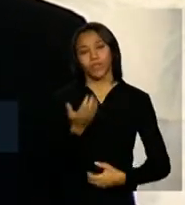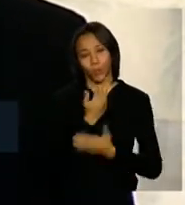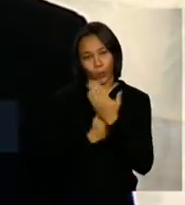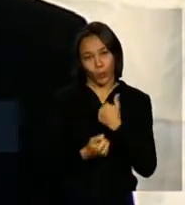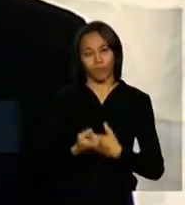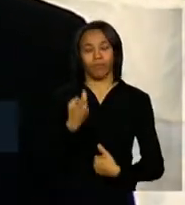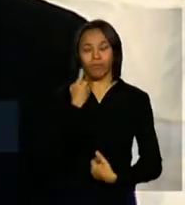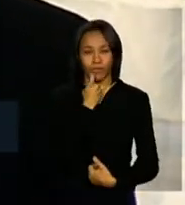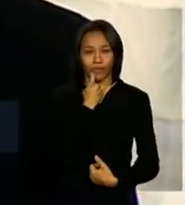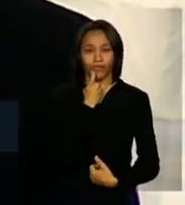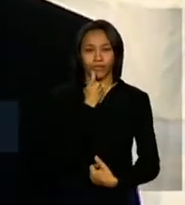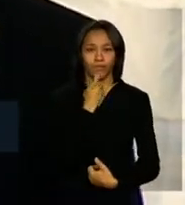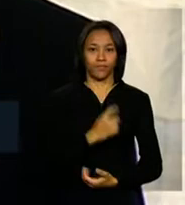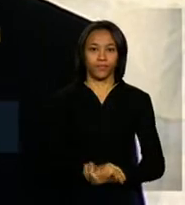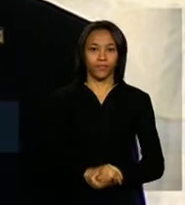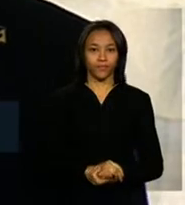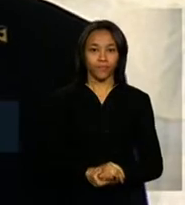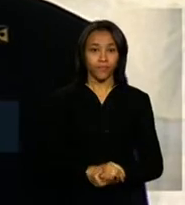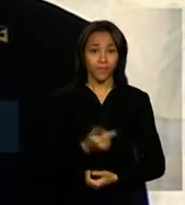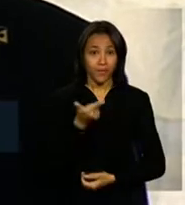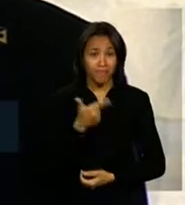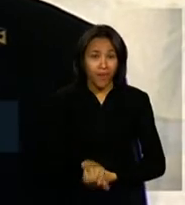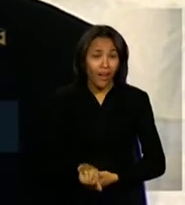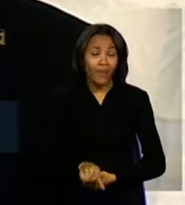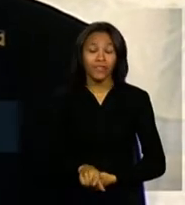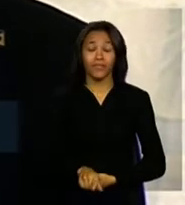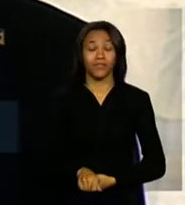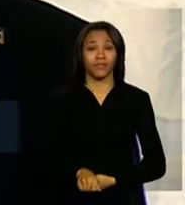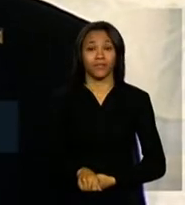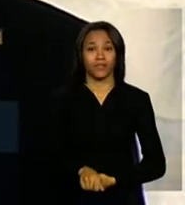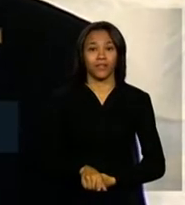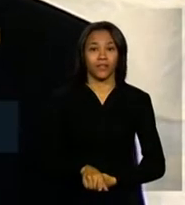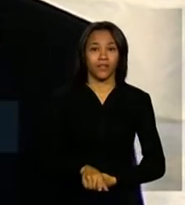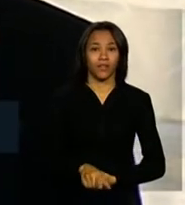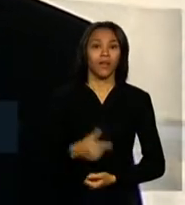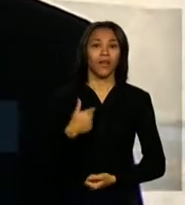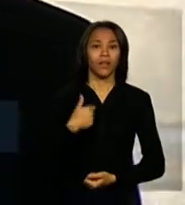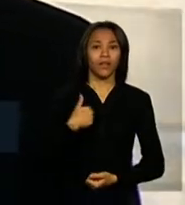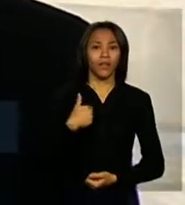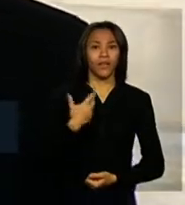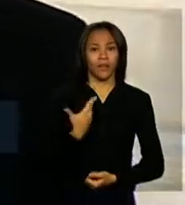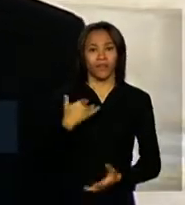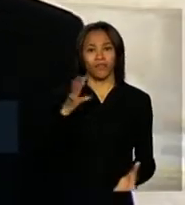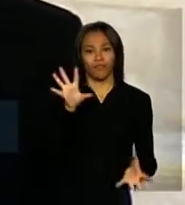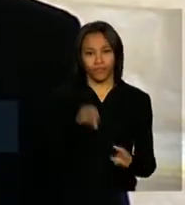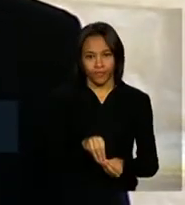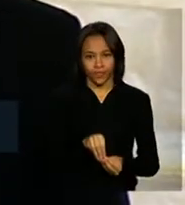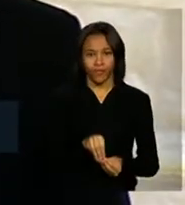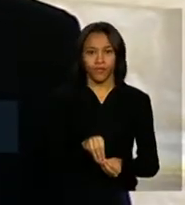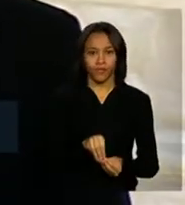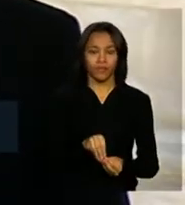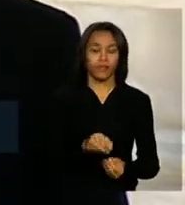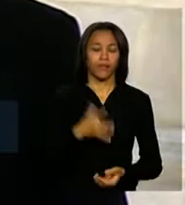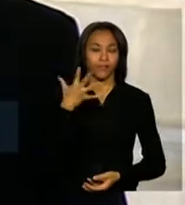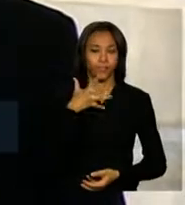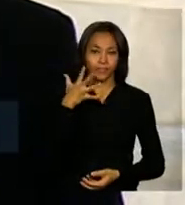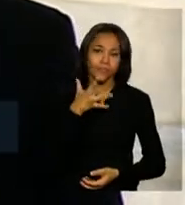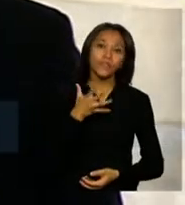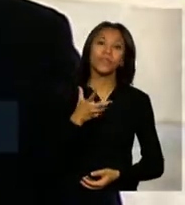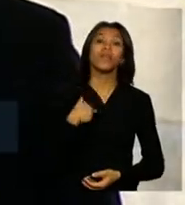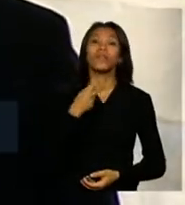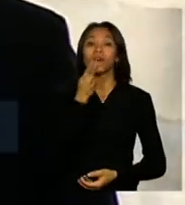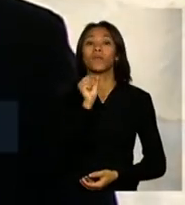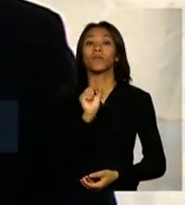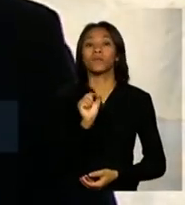comer e mais do que isso eu até quero terminar minhas Breves palavras falando